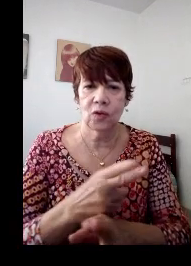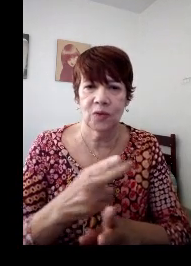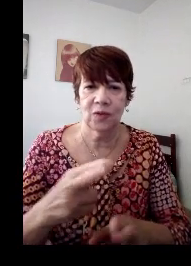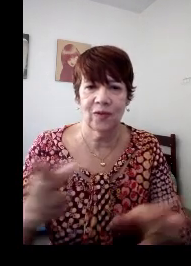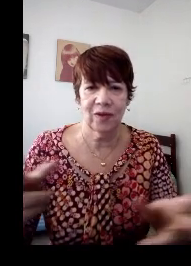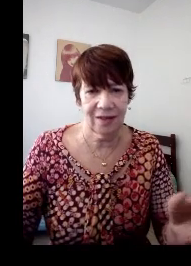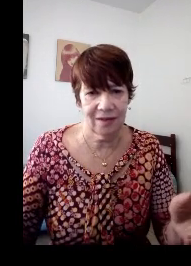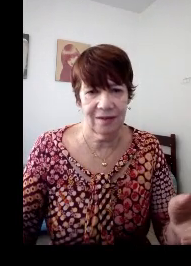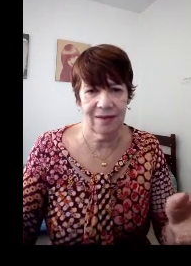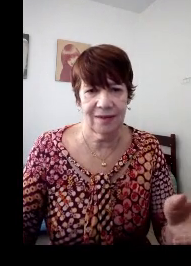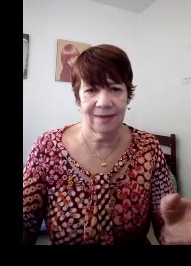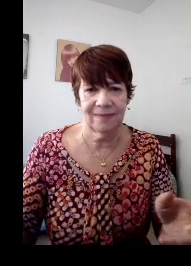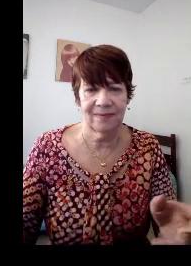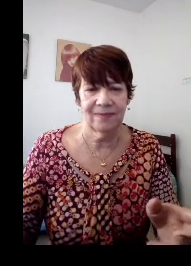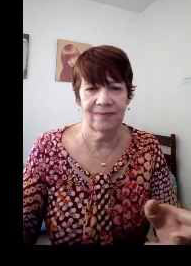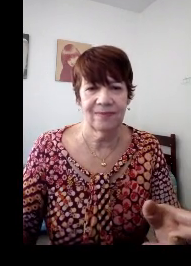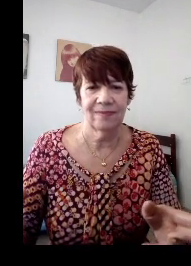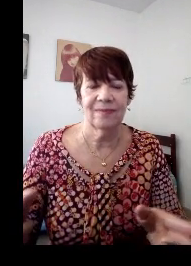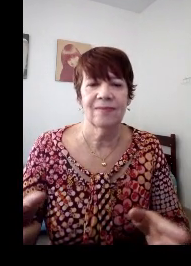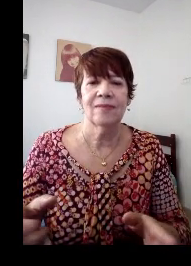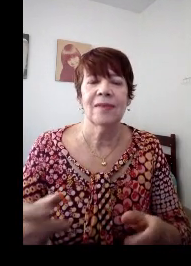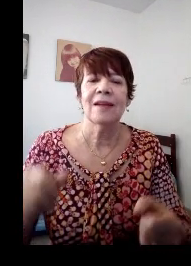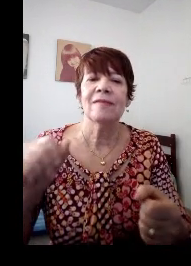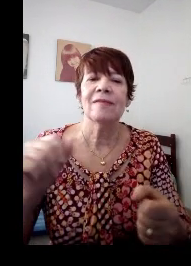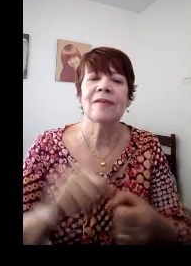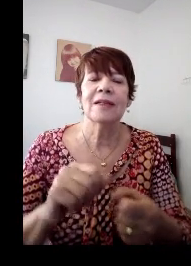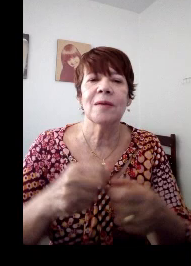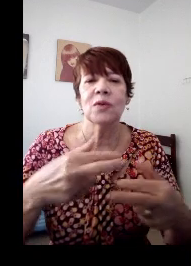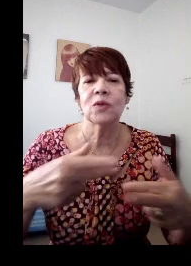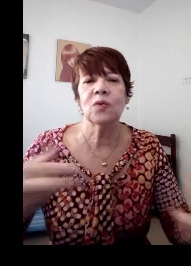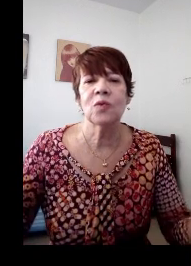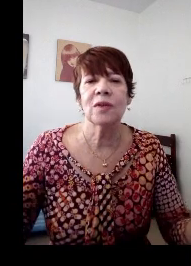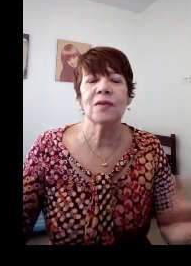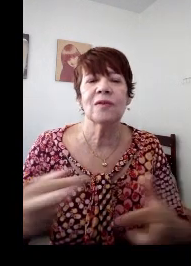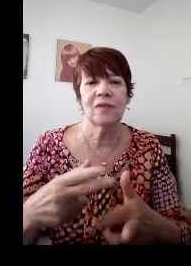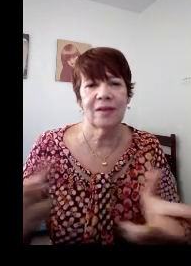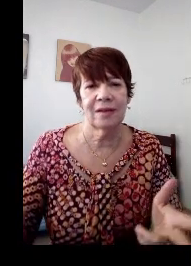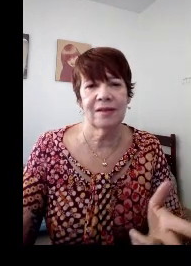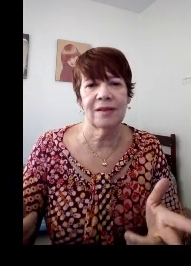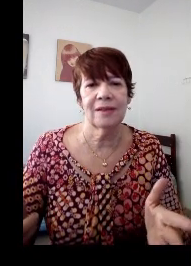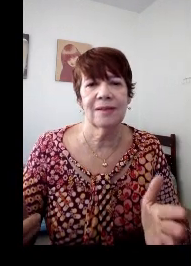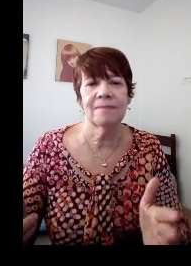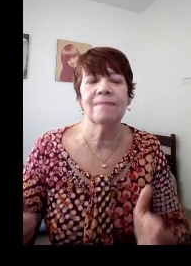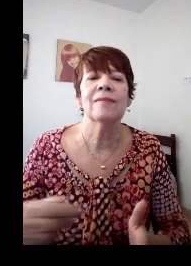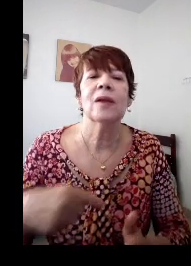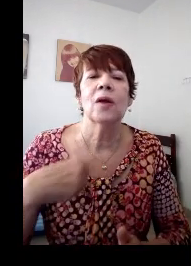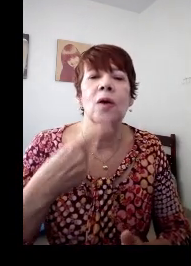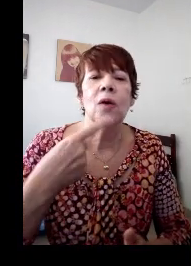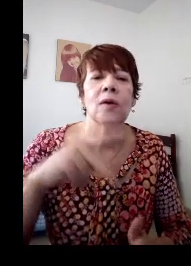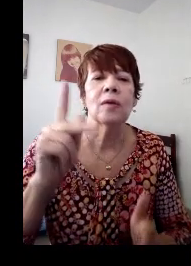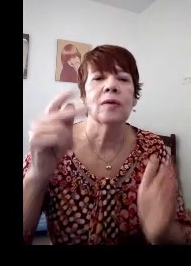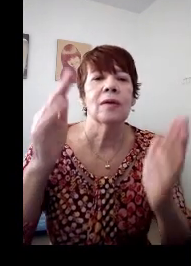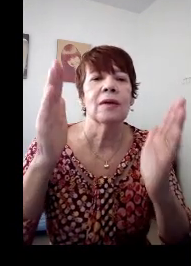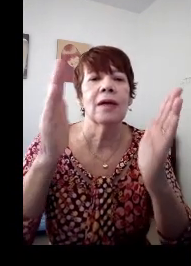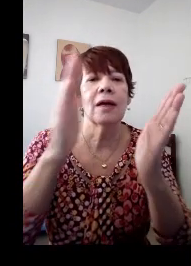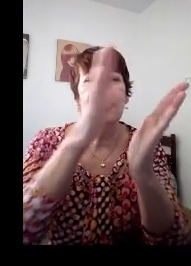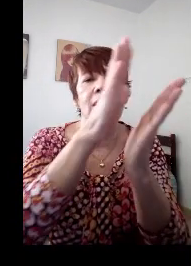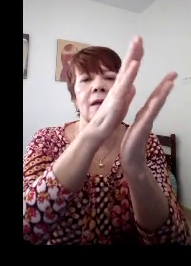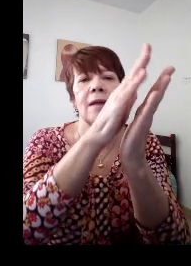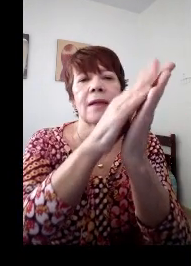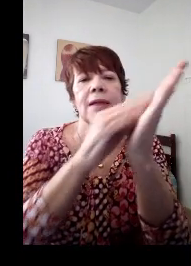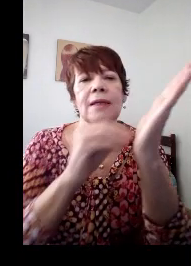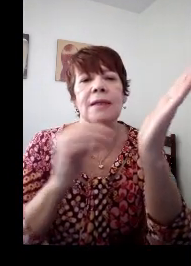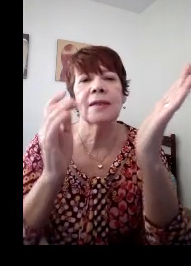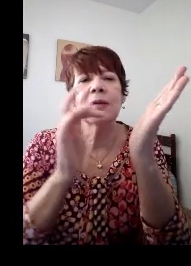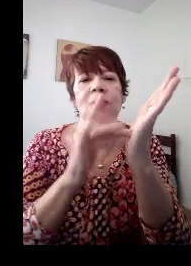né? A voz de Deus não é essa. Nós precisamos de fixar nossa mente em Cristo. Cristo é que